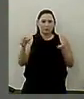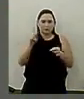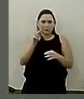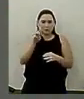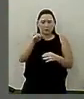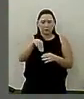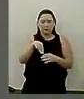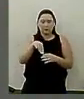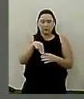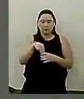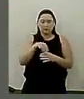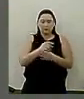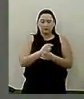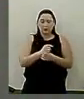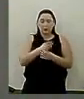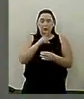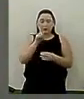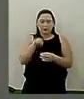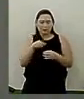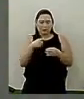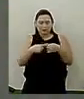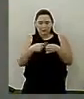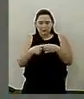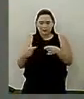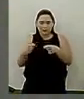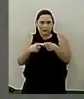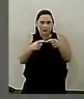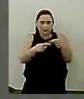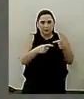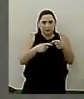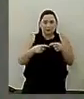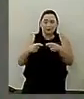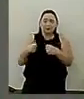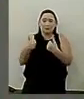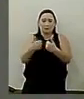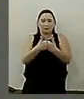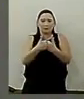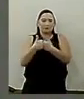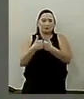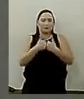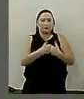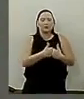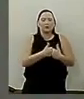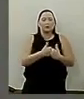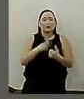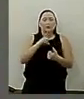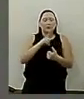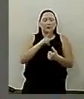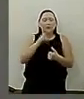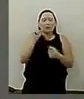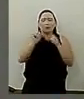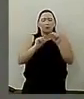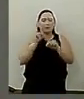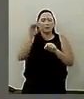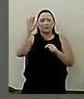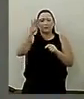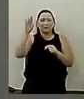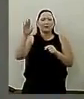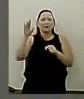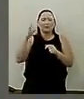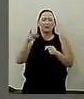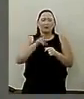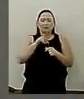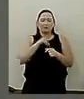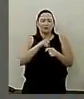quilômetros. Cidades pequenas ao redor do lago e que viviam da pesca, principalmente, que